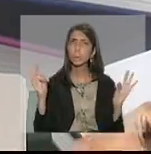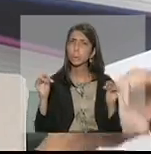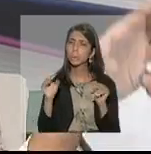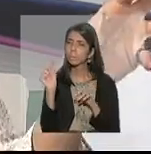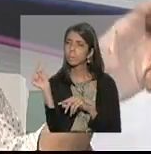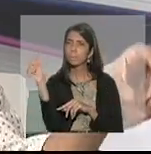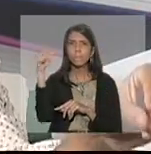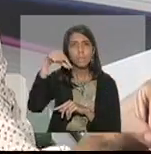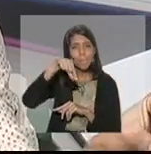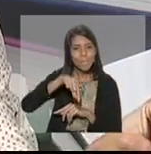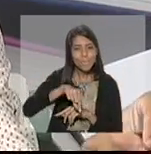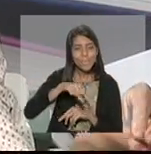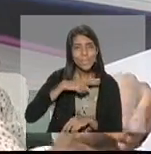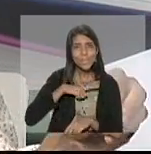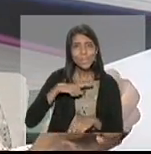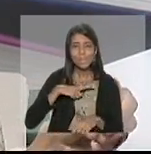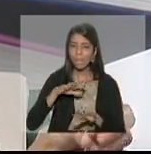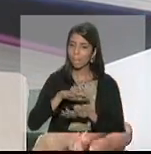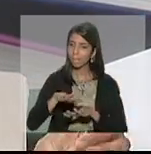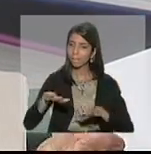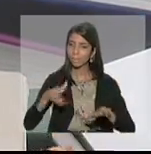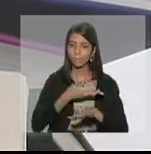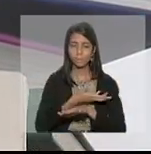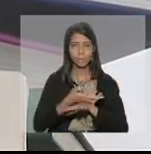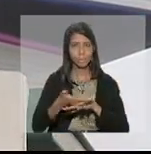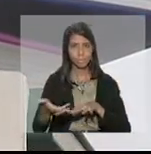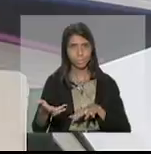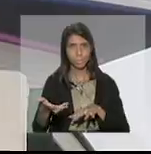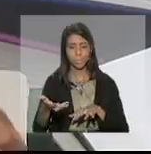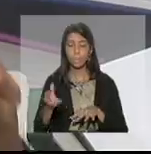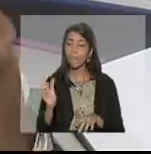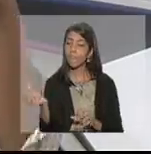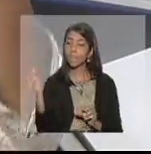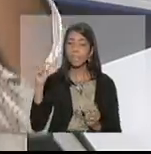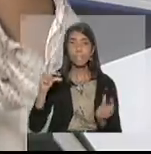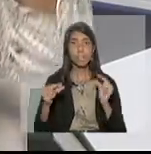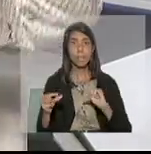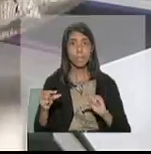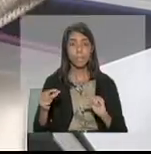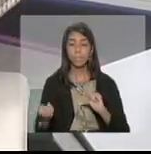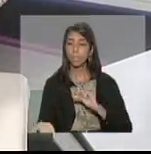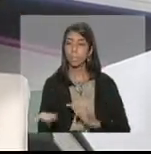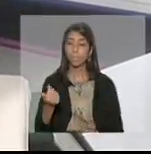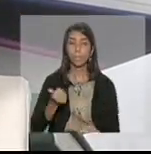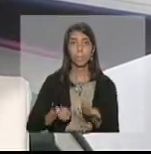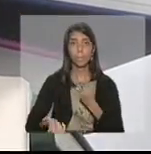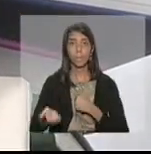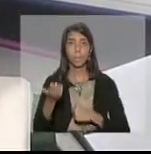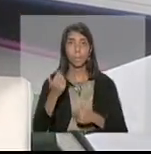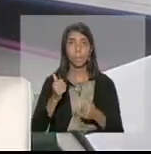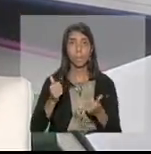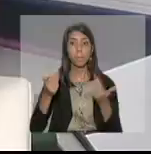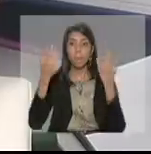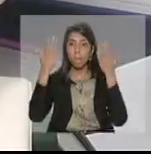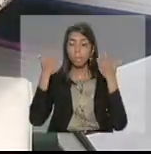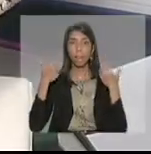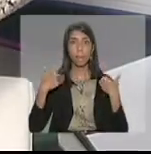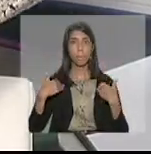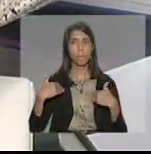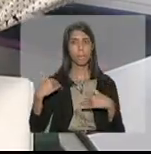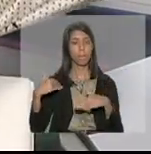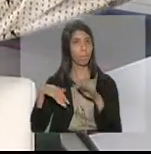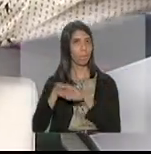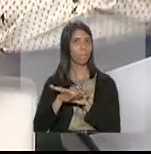as sementes que tinham ali naquele celeiro e colocavam essas sementes nas suas enormes